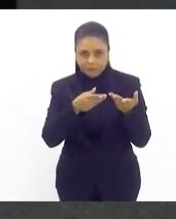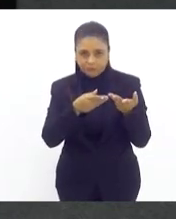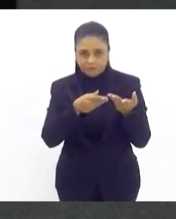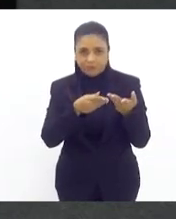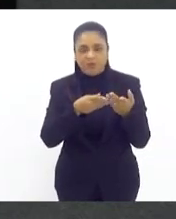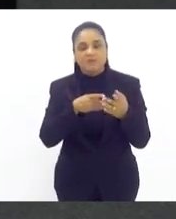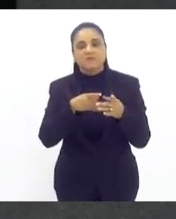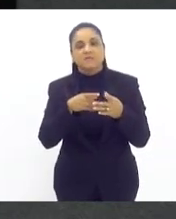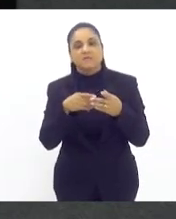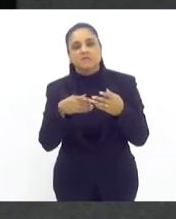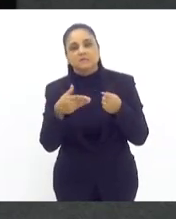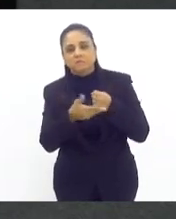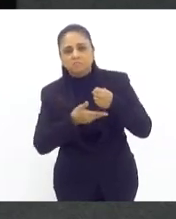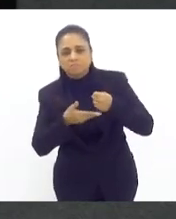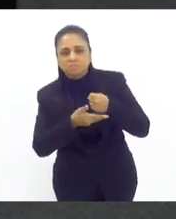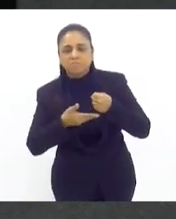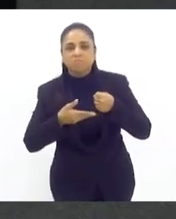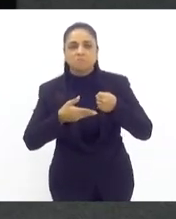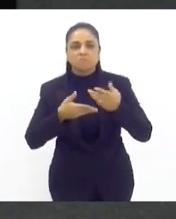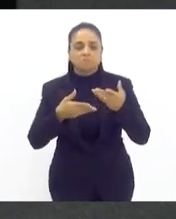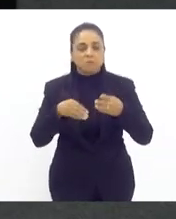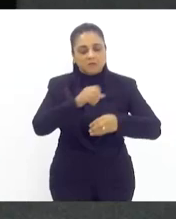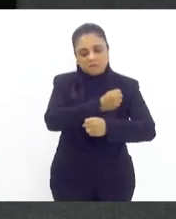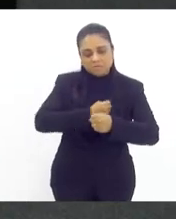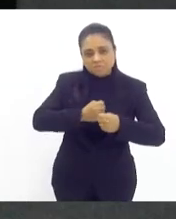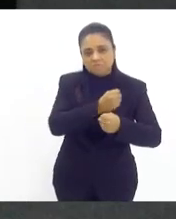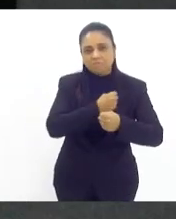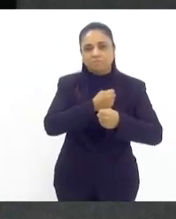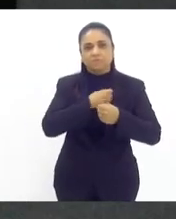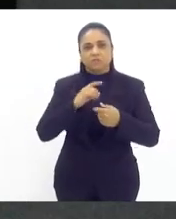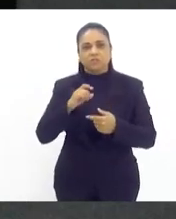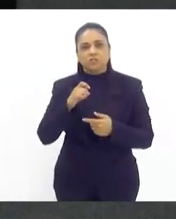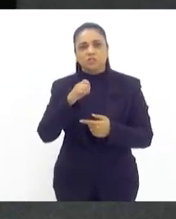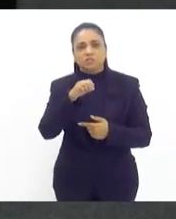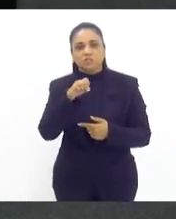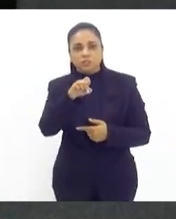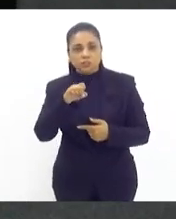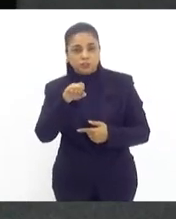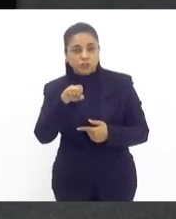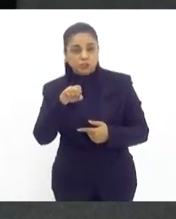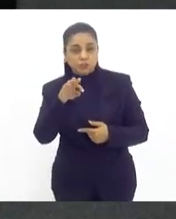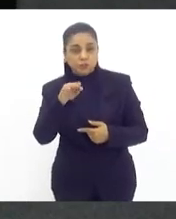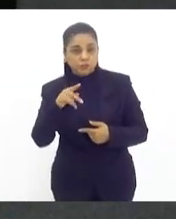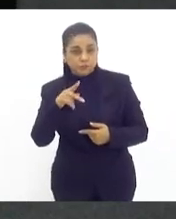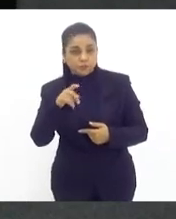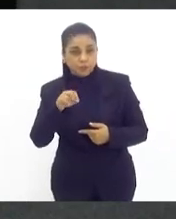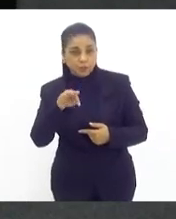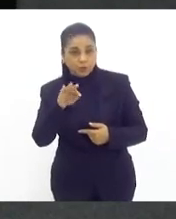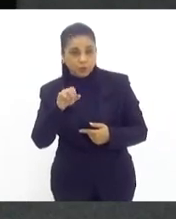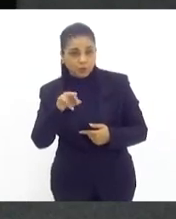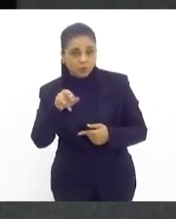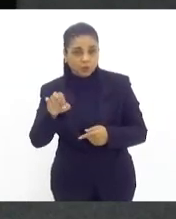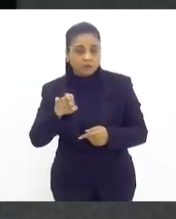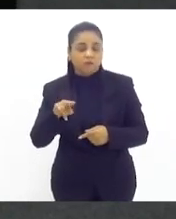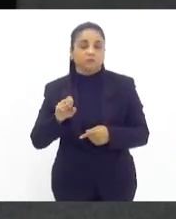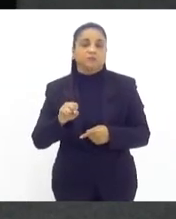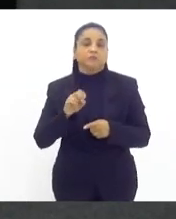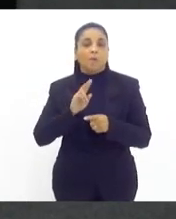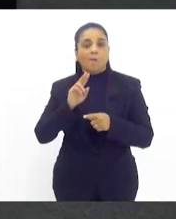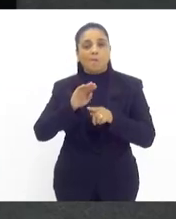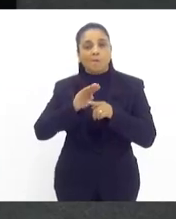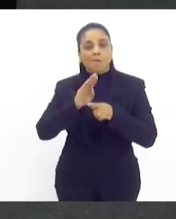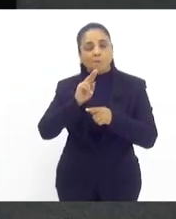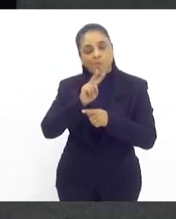serventes merendeiras porteiros inspetores de alunos entre outros em sua maioria recebe o piso menor